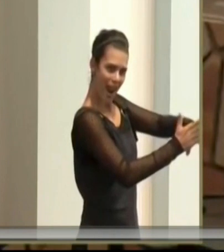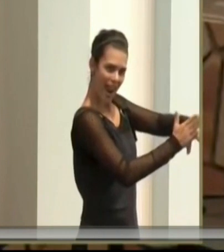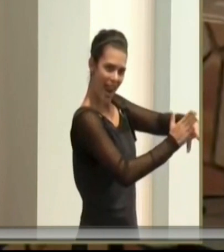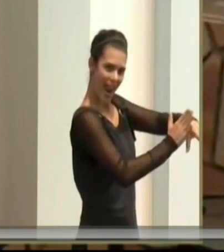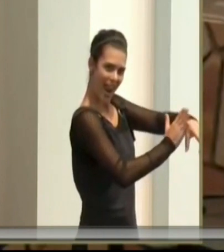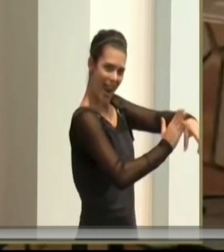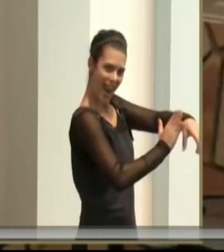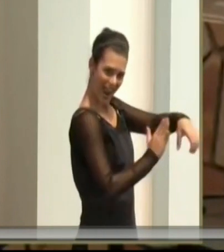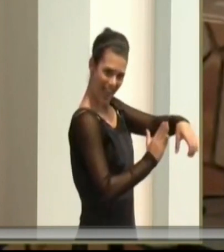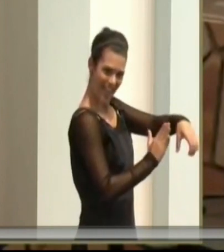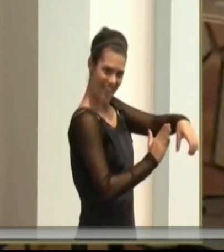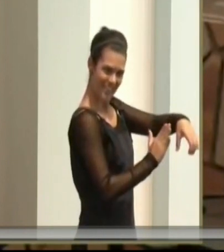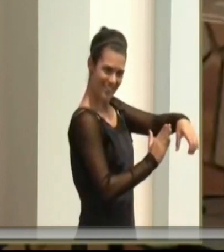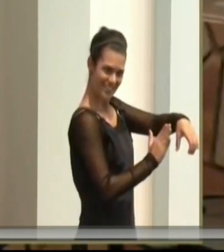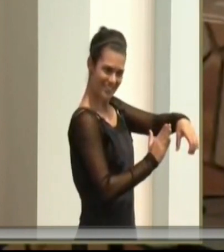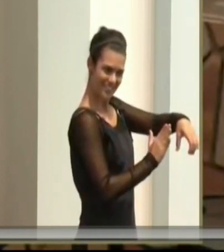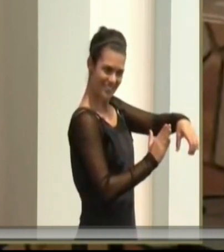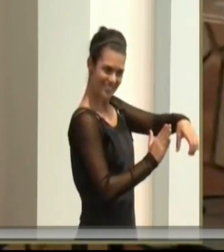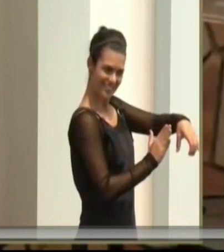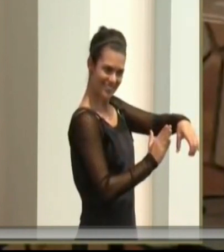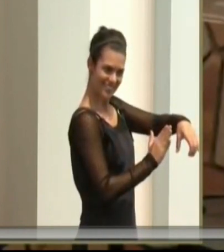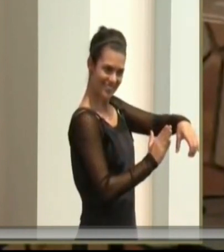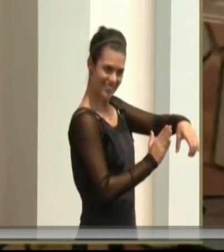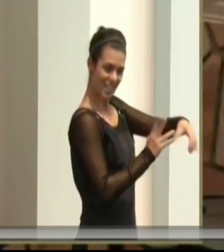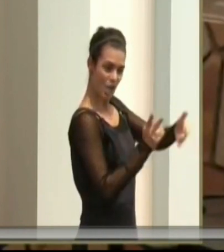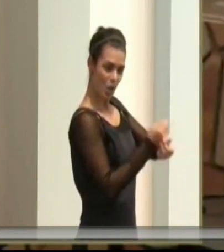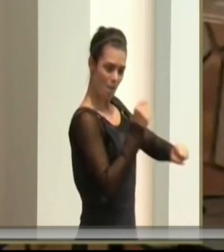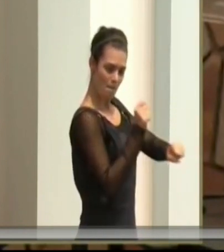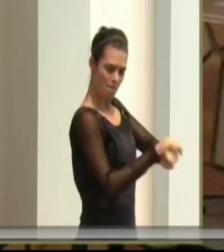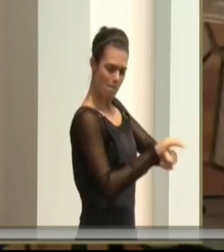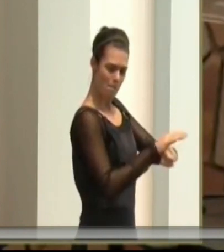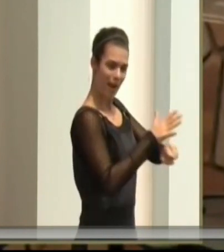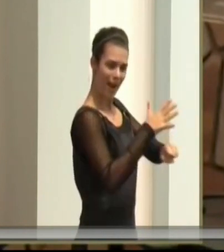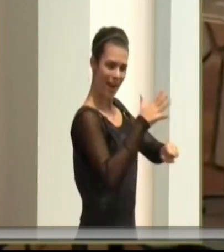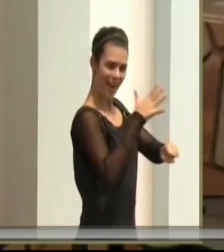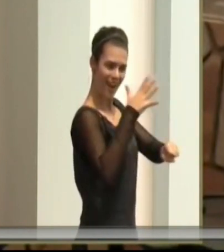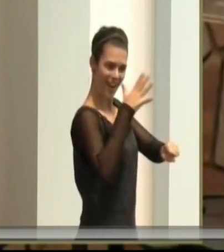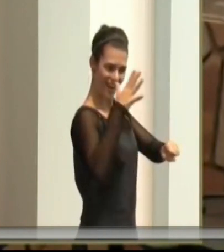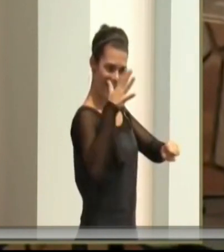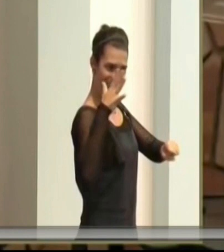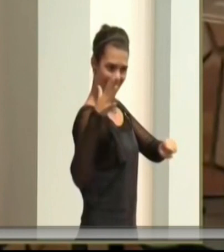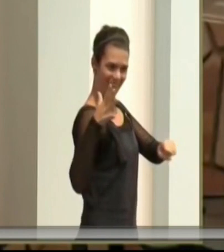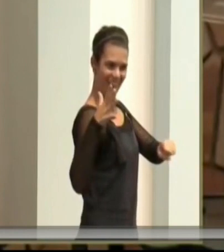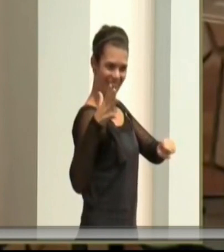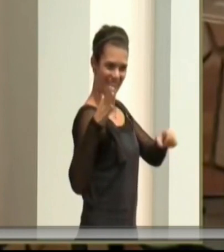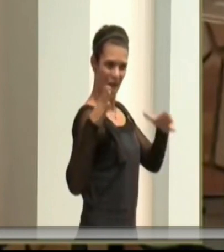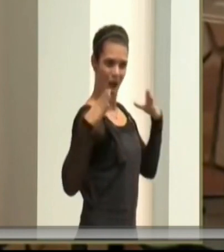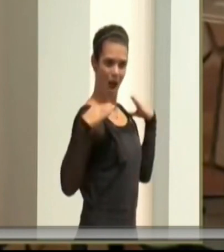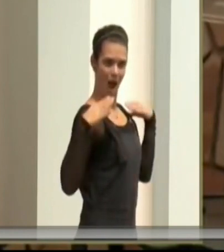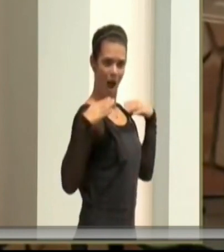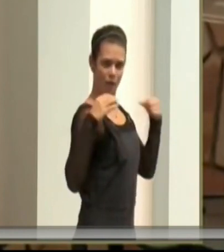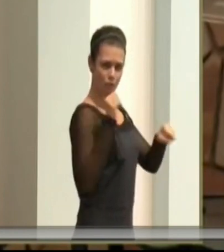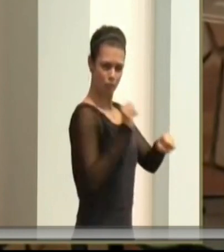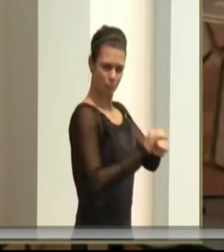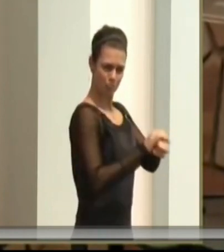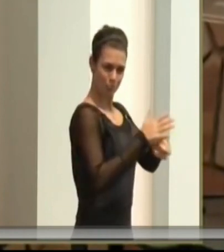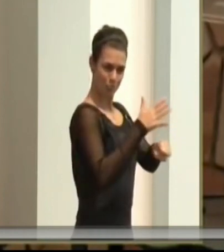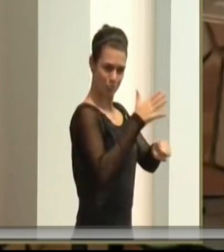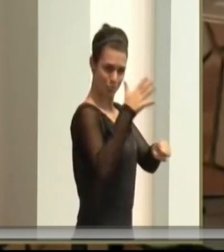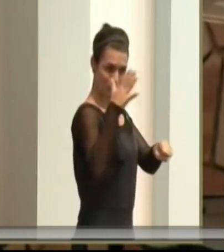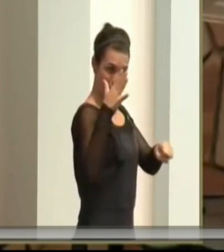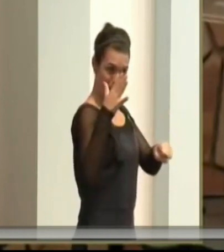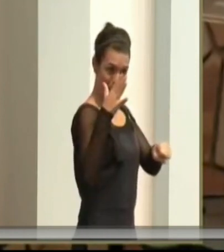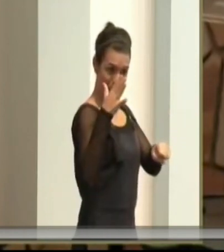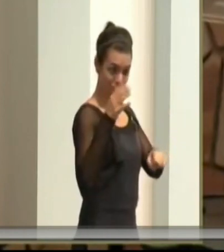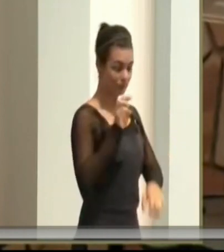semblante do mensageiro celeste brilha como um raio, e as suas vestes resplandecem como a neve. O evangelista